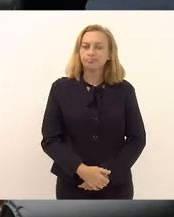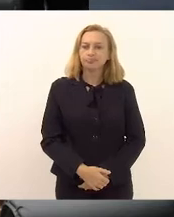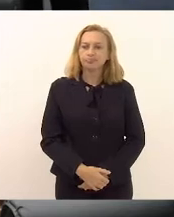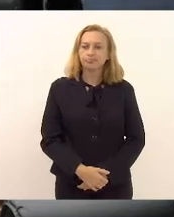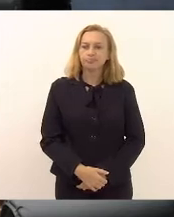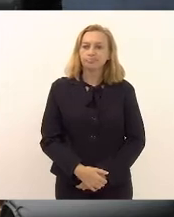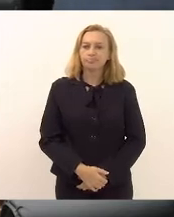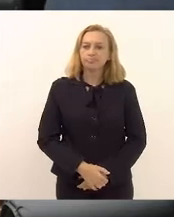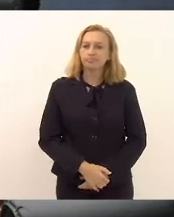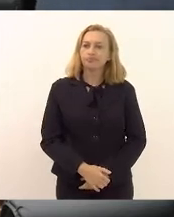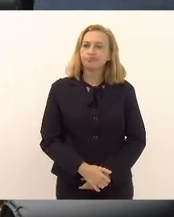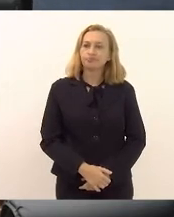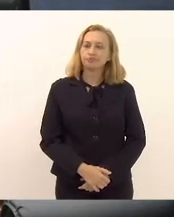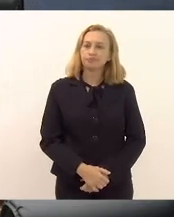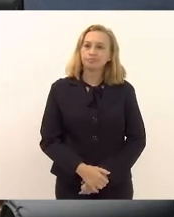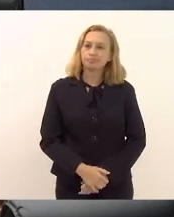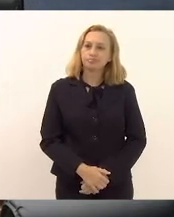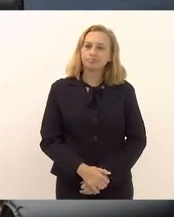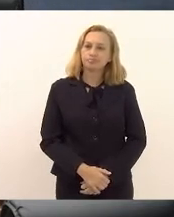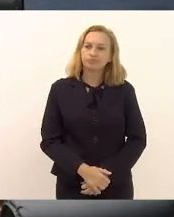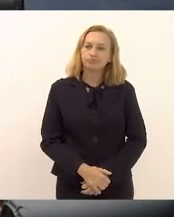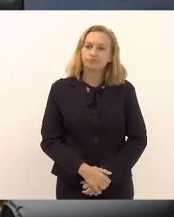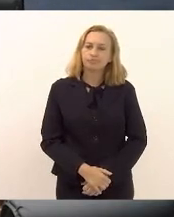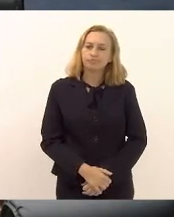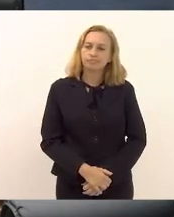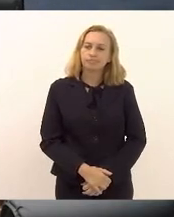Deputado Márcio Pacheco.